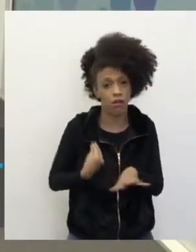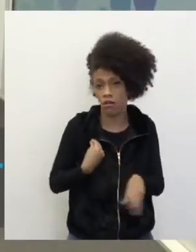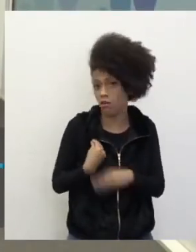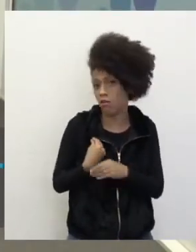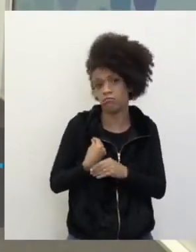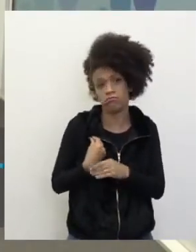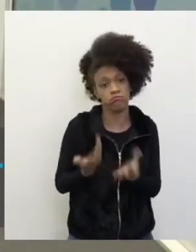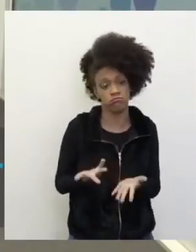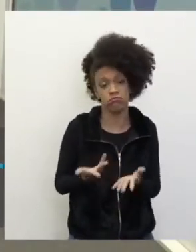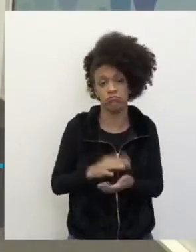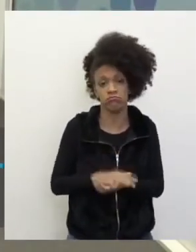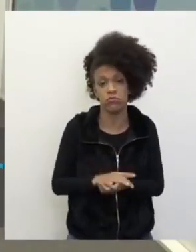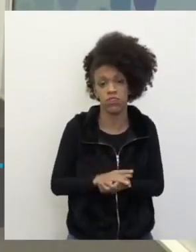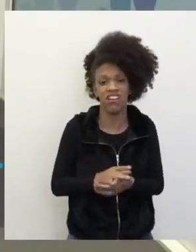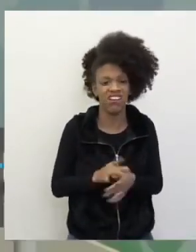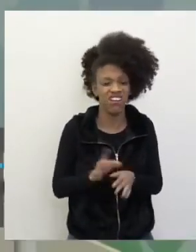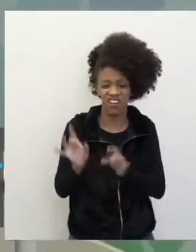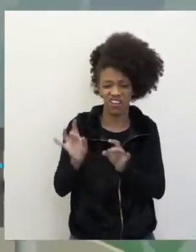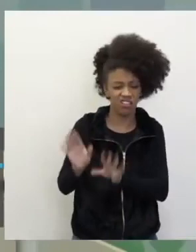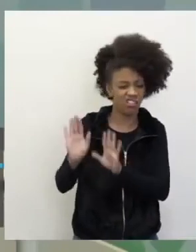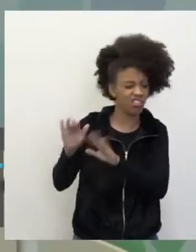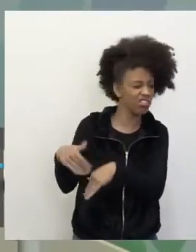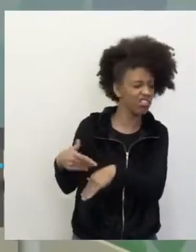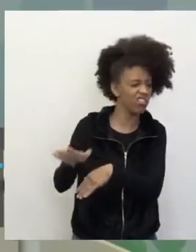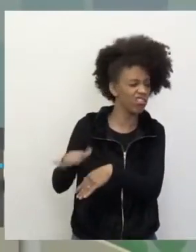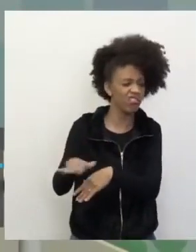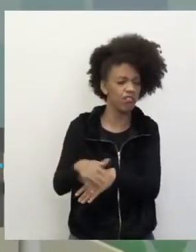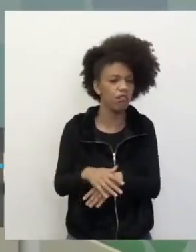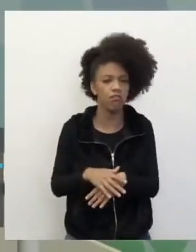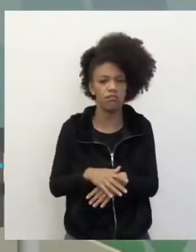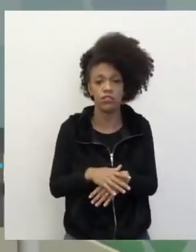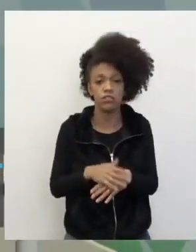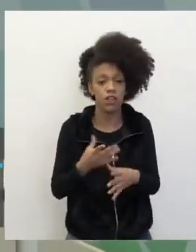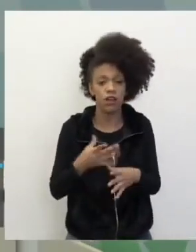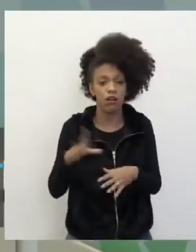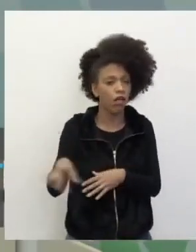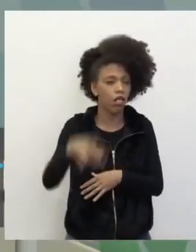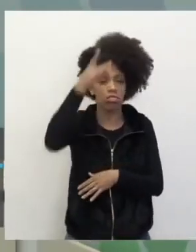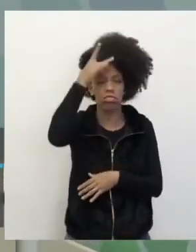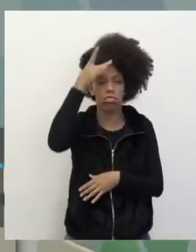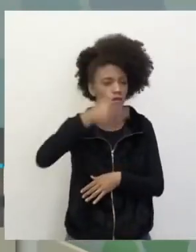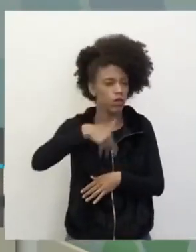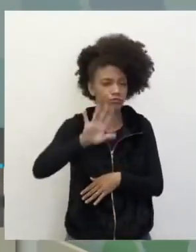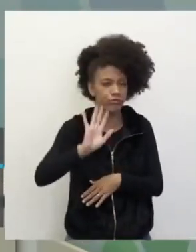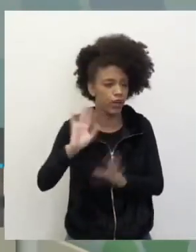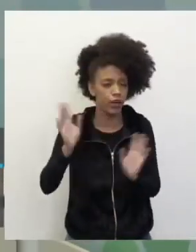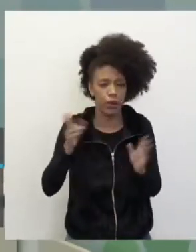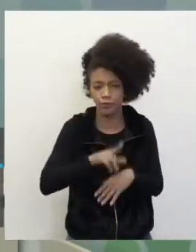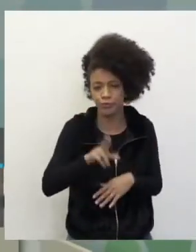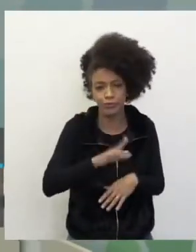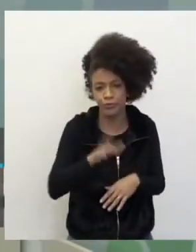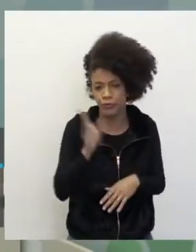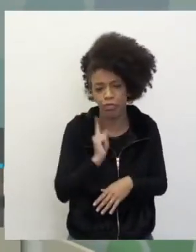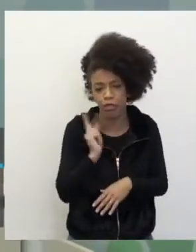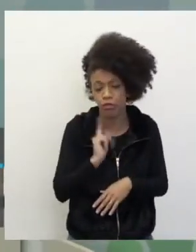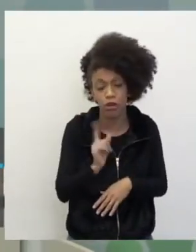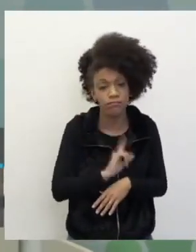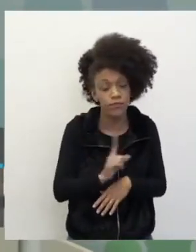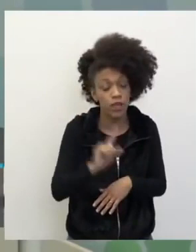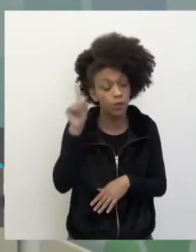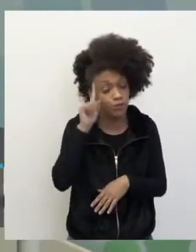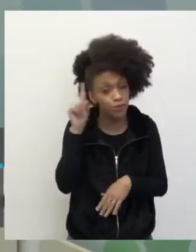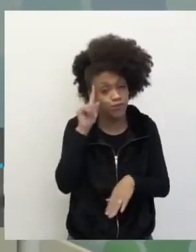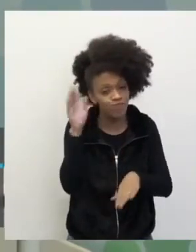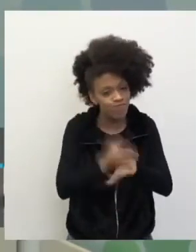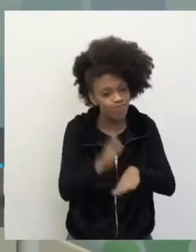algo que se deixa pelo... não, já está inserido no meu subconsciente, já utilizo de maneira... Não, isso é todo dia.